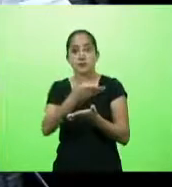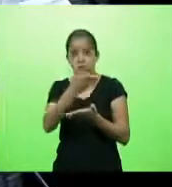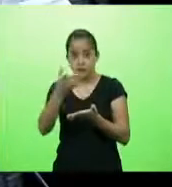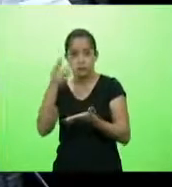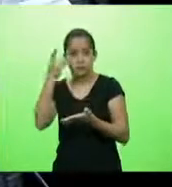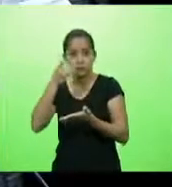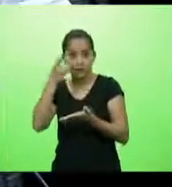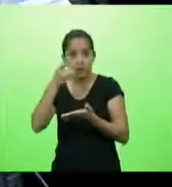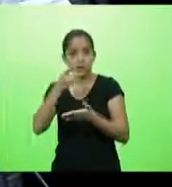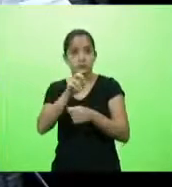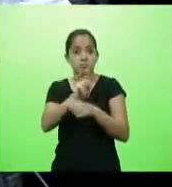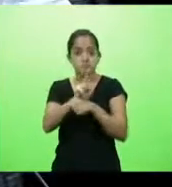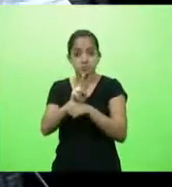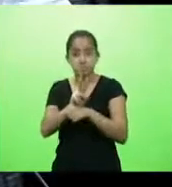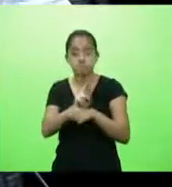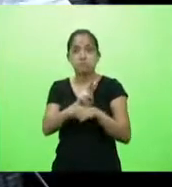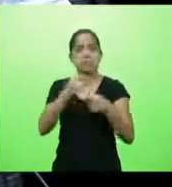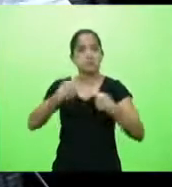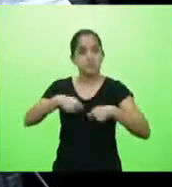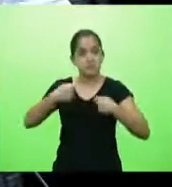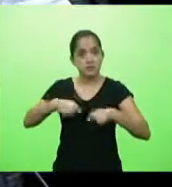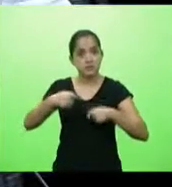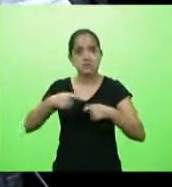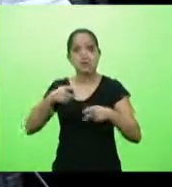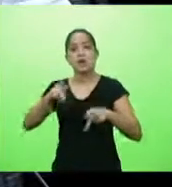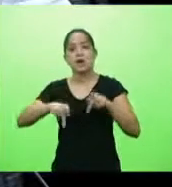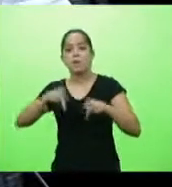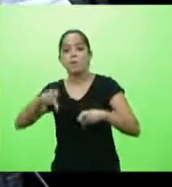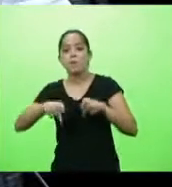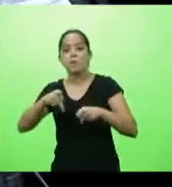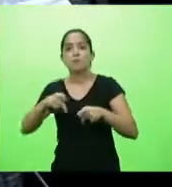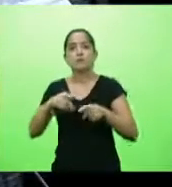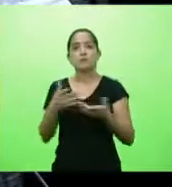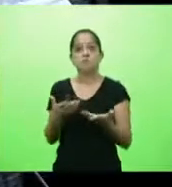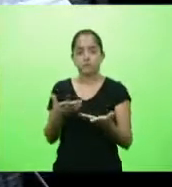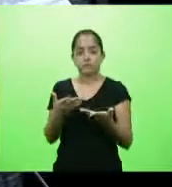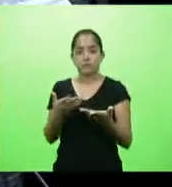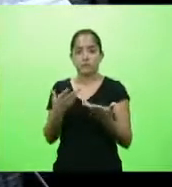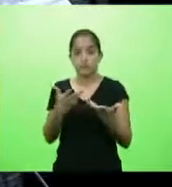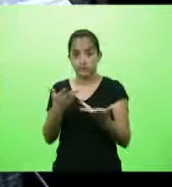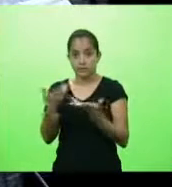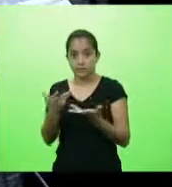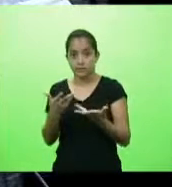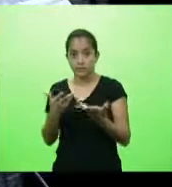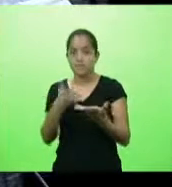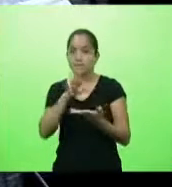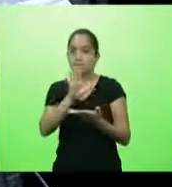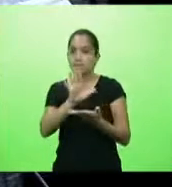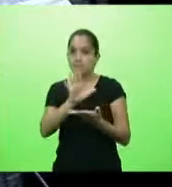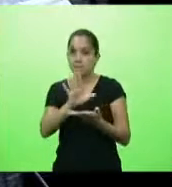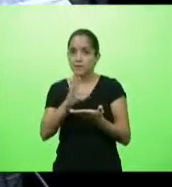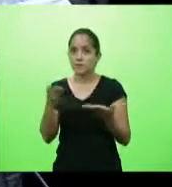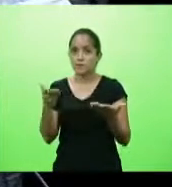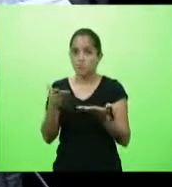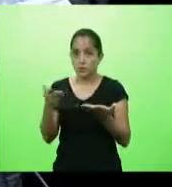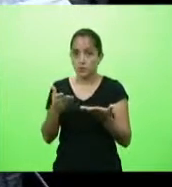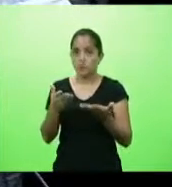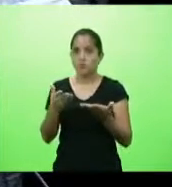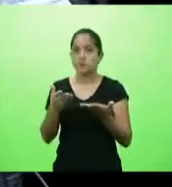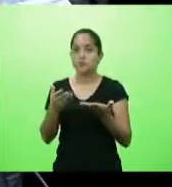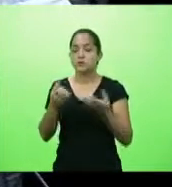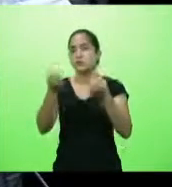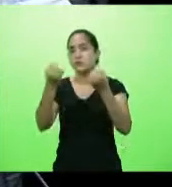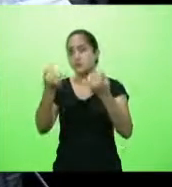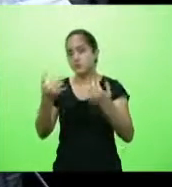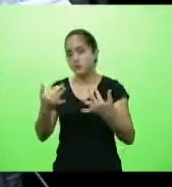isso, para cobrar, para fazer aquilo que o povo, aquele que seu eleitor espera dele. Mas não posso deixar aqui de hoje de mencionar